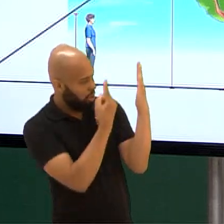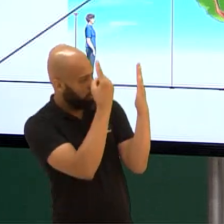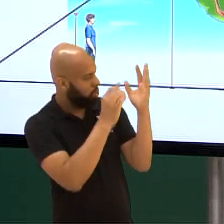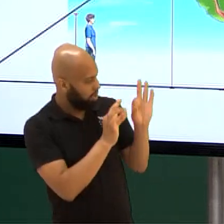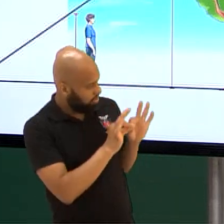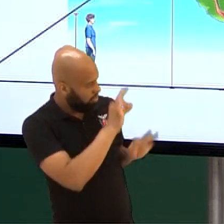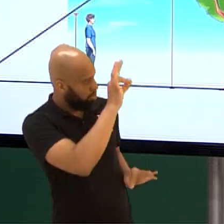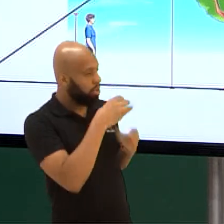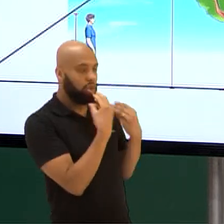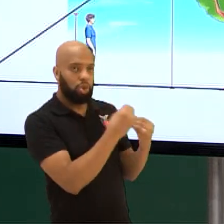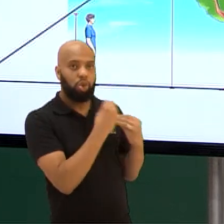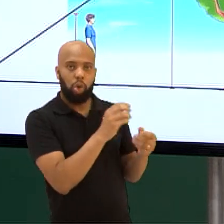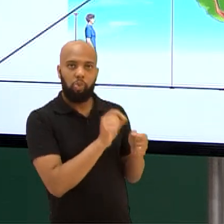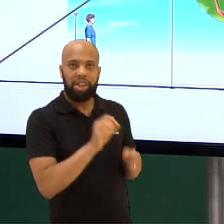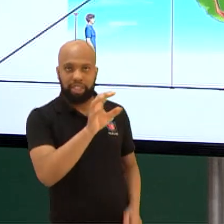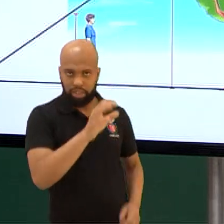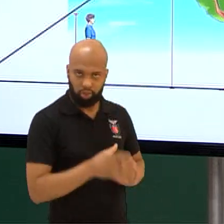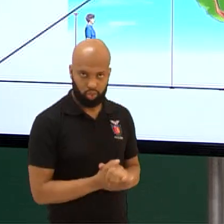para medir